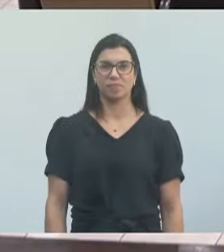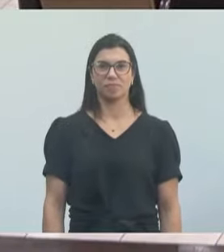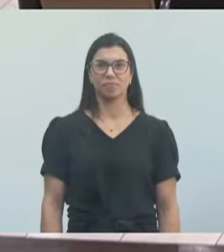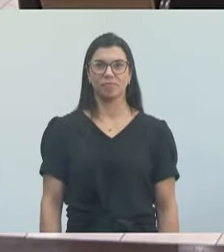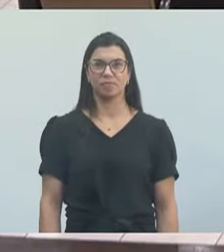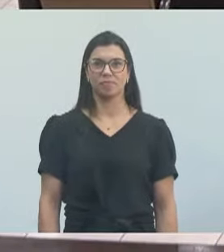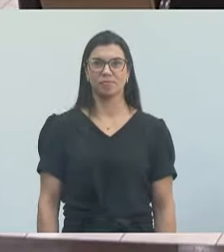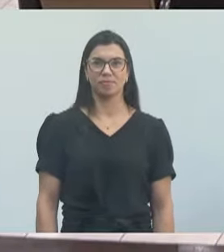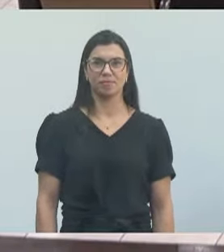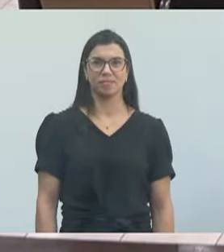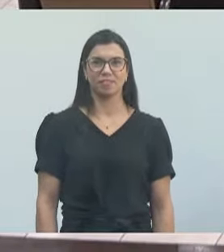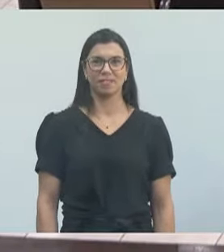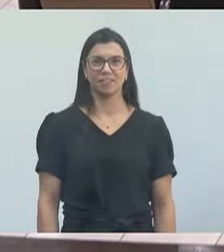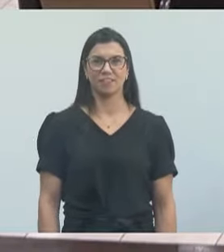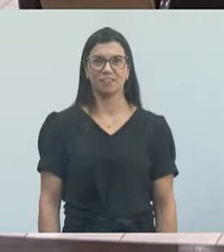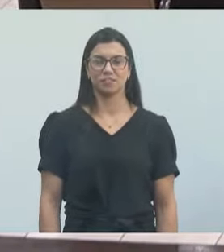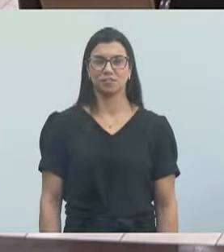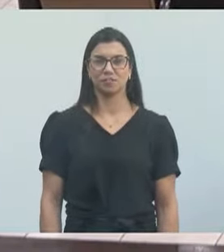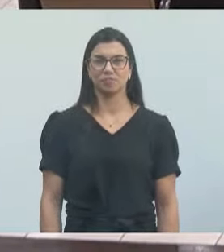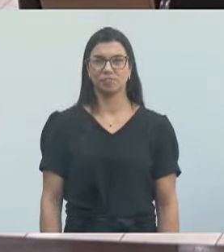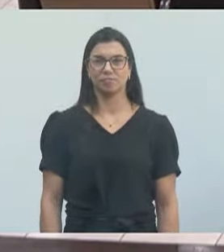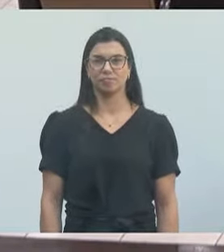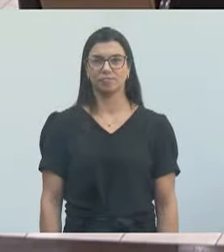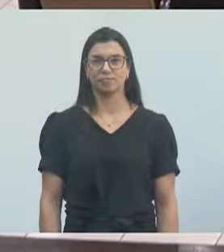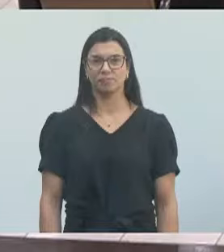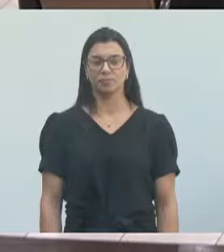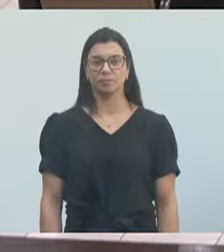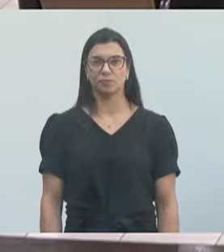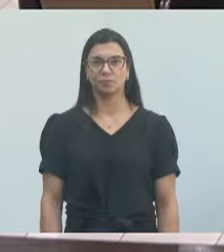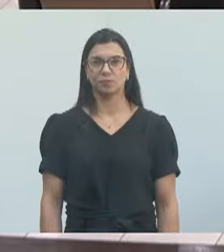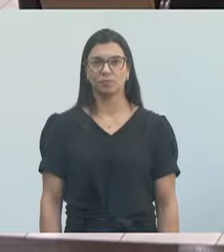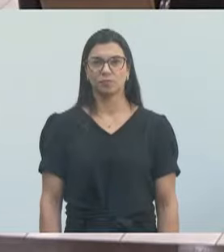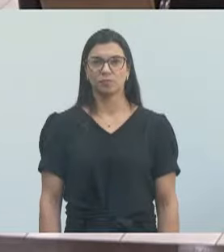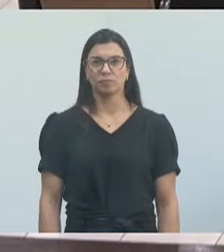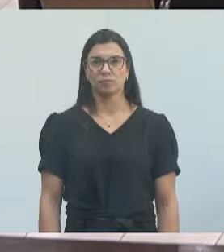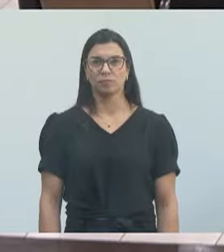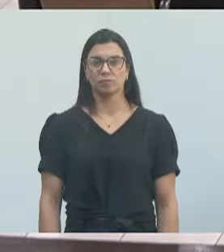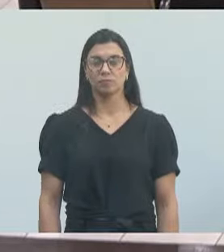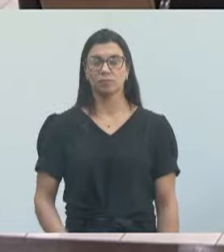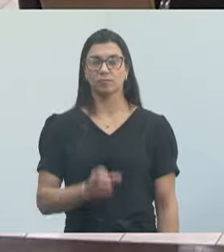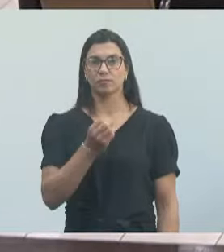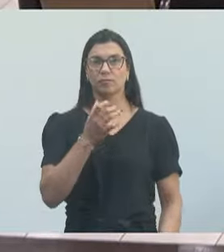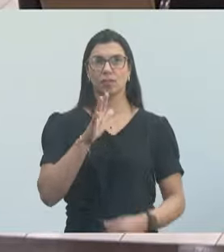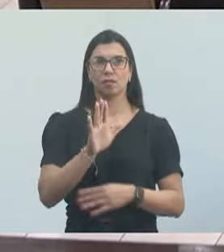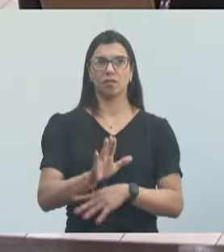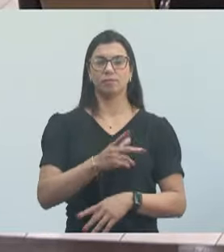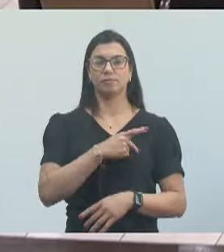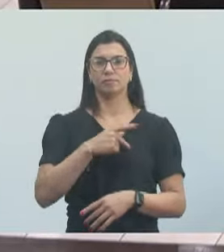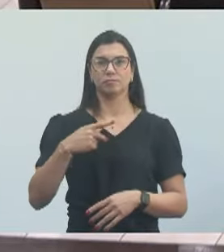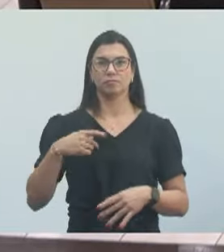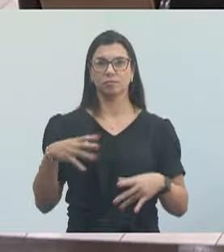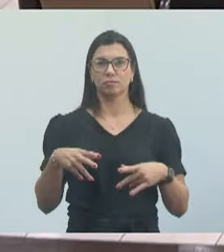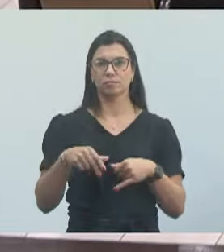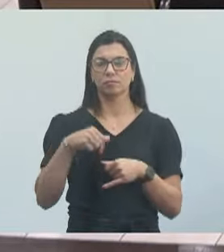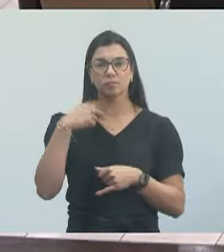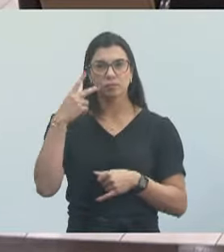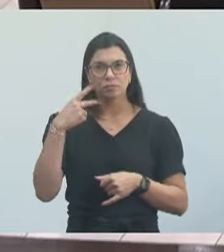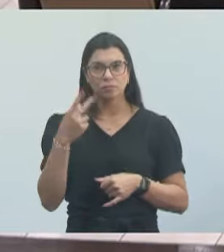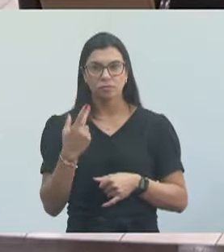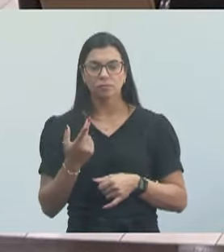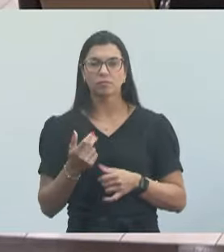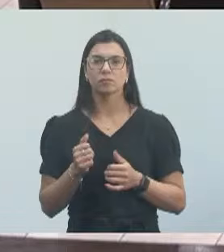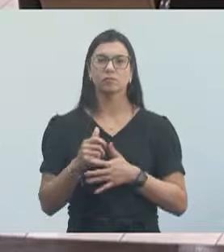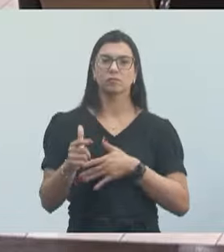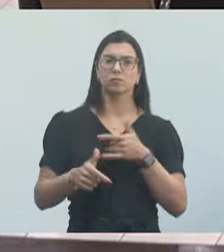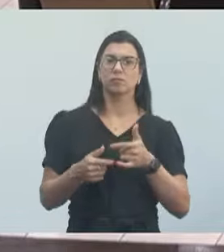fechar aqui, senão a assessora já grita lá de cima. Boa tarde, presidente. Boa tarde, Novos Pares. Boa tarde, servidor